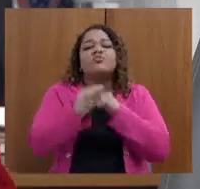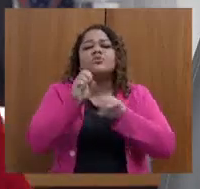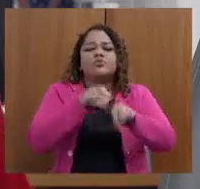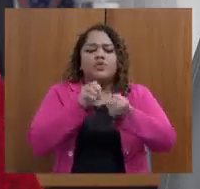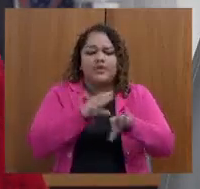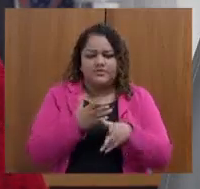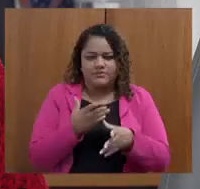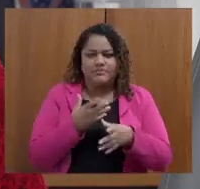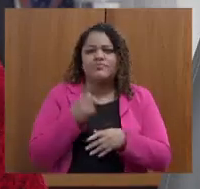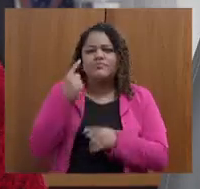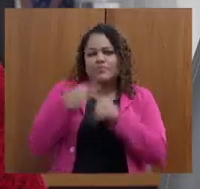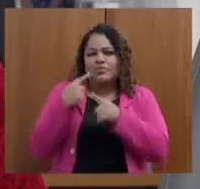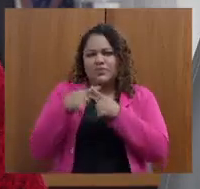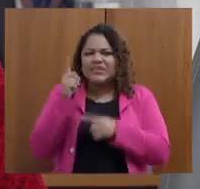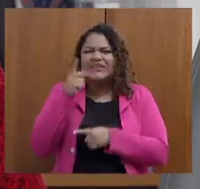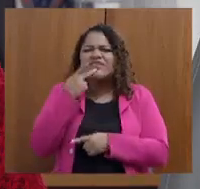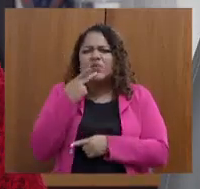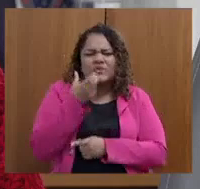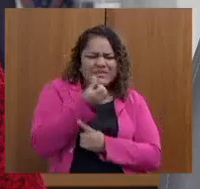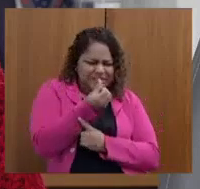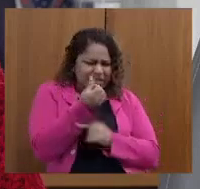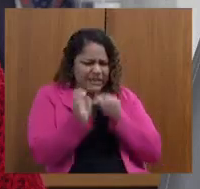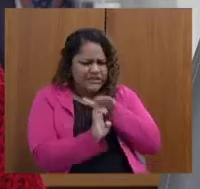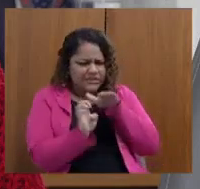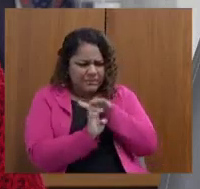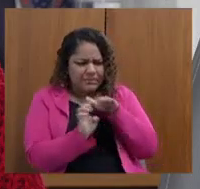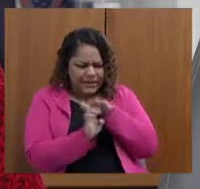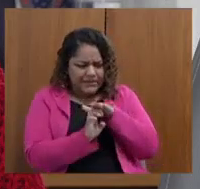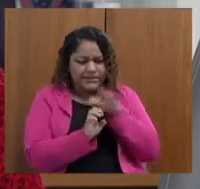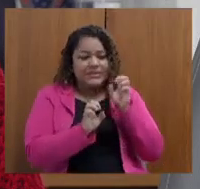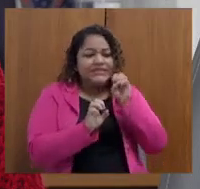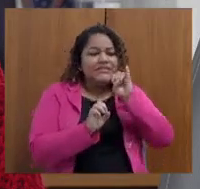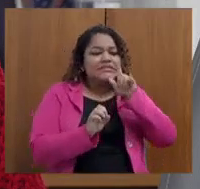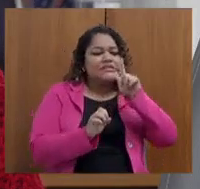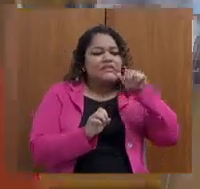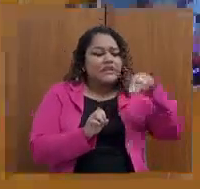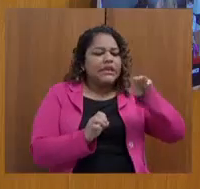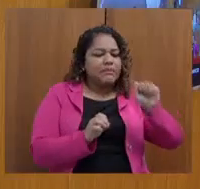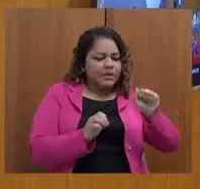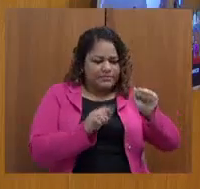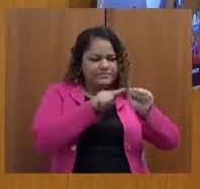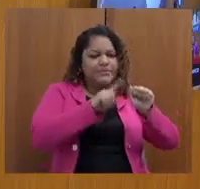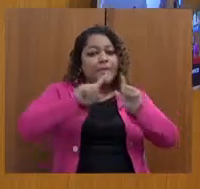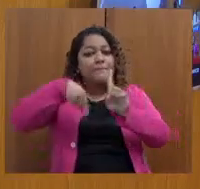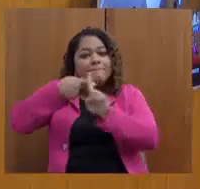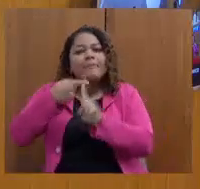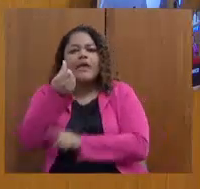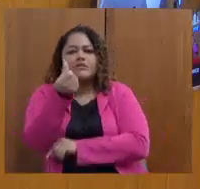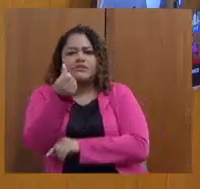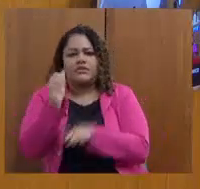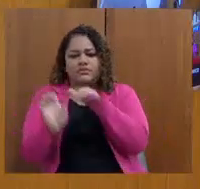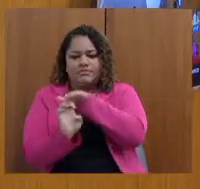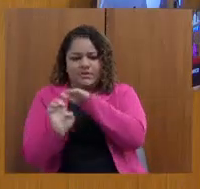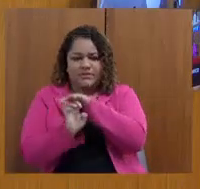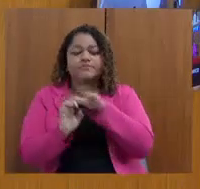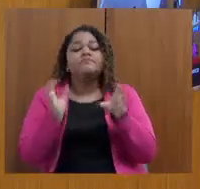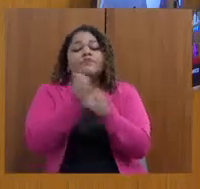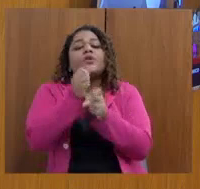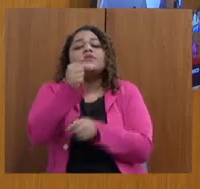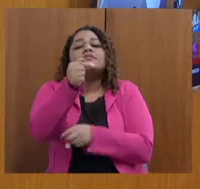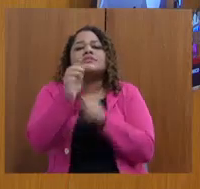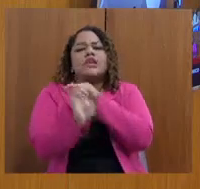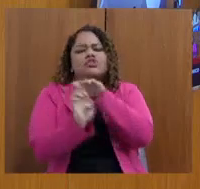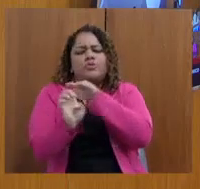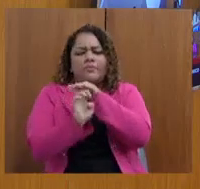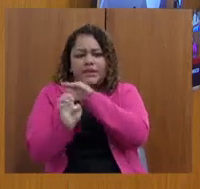turma chega lá você falou de outras seis empresas né além da Sigma mas seis então como é que essas sete empresas vão